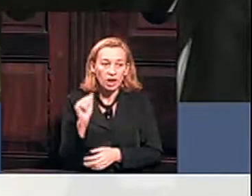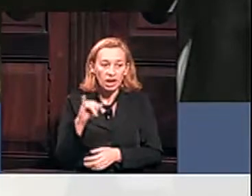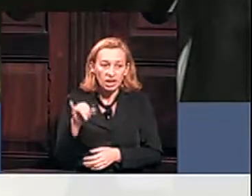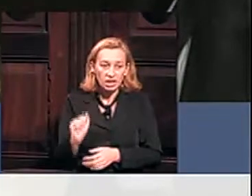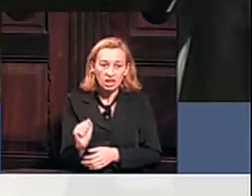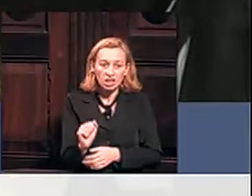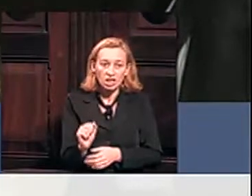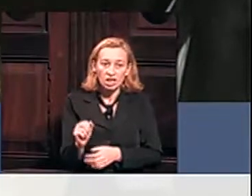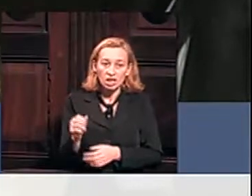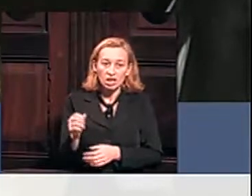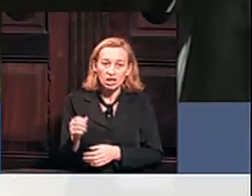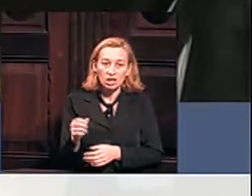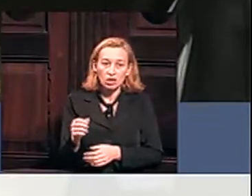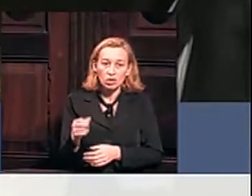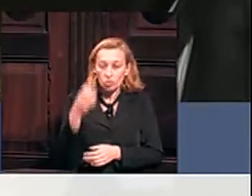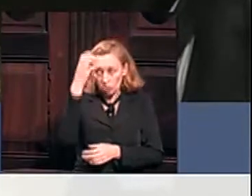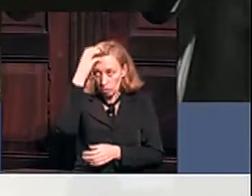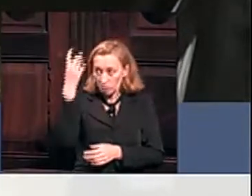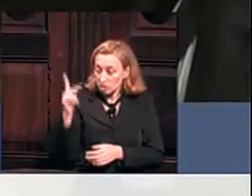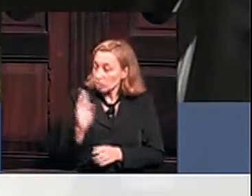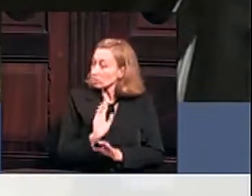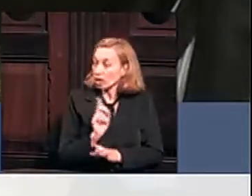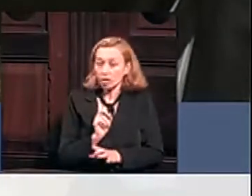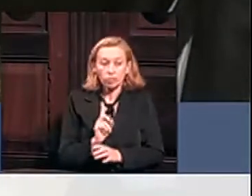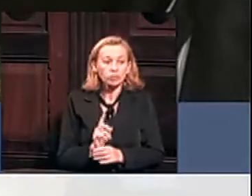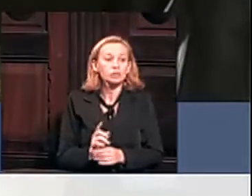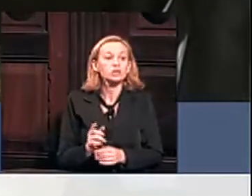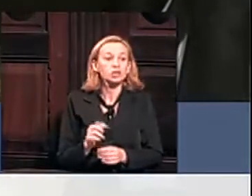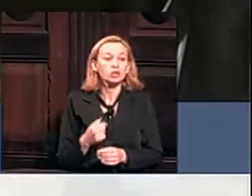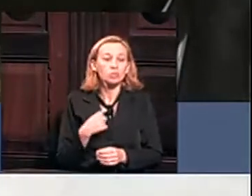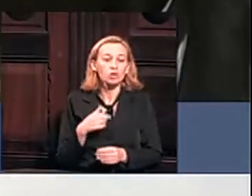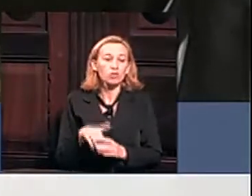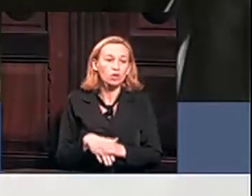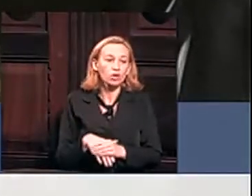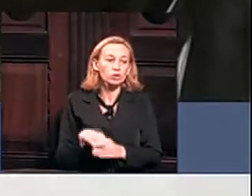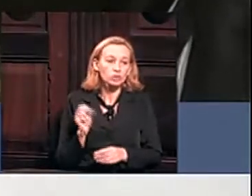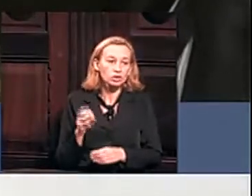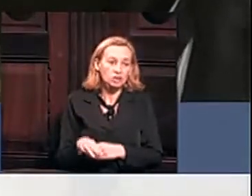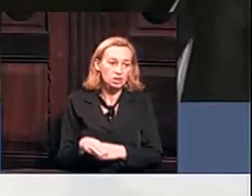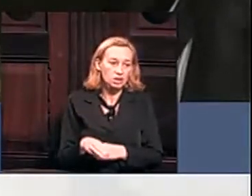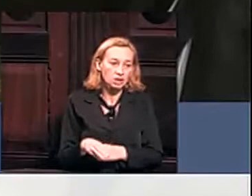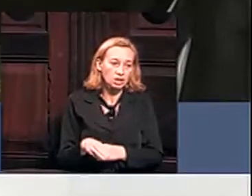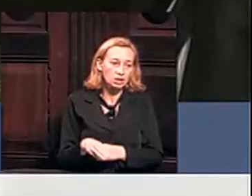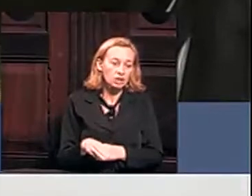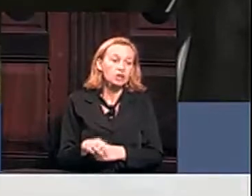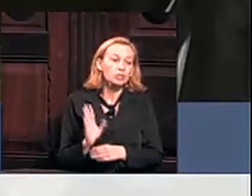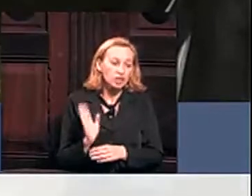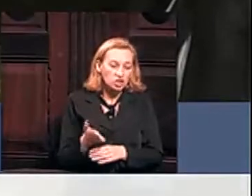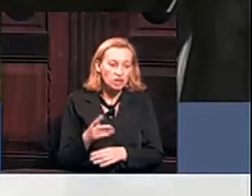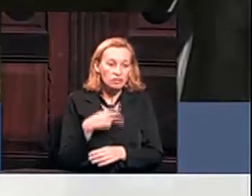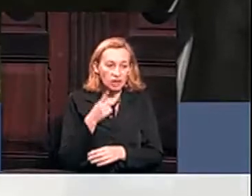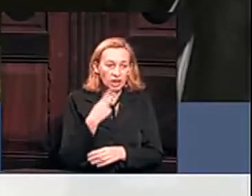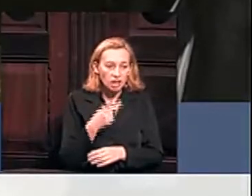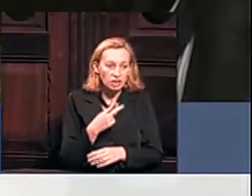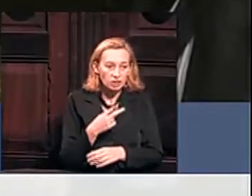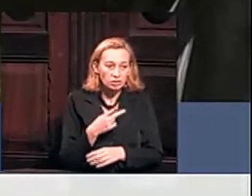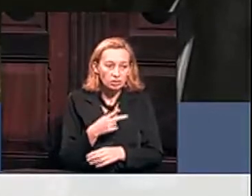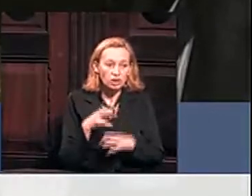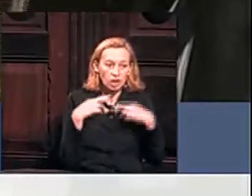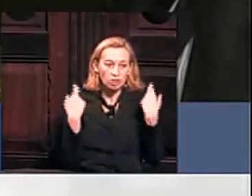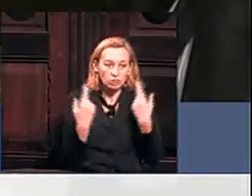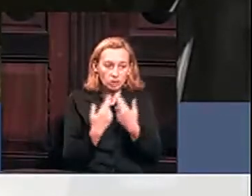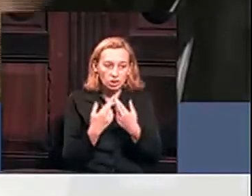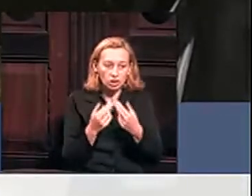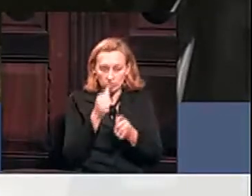vai saber de quem tem que cobrar tudo isso. Então, portanto, o voto é favorável, mas chamando já, desde já, para uma audiência